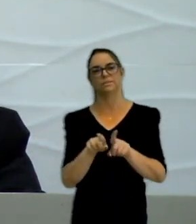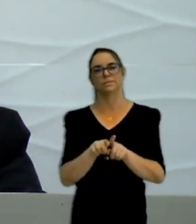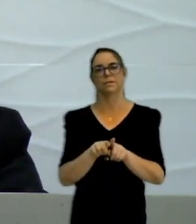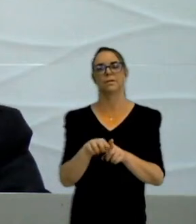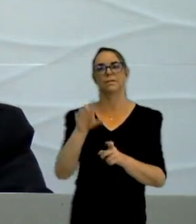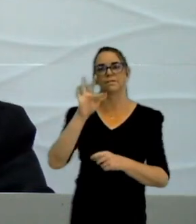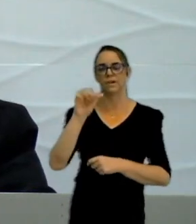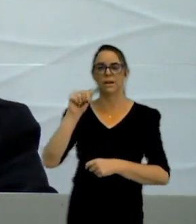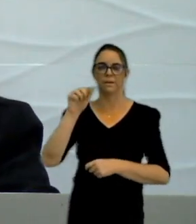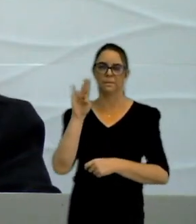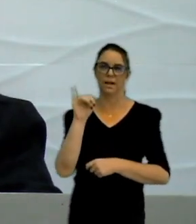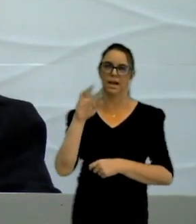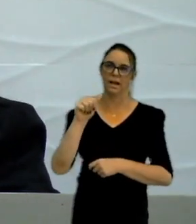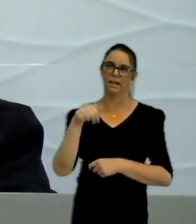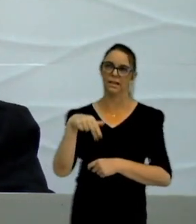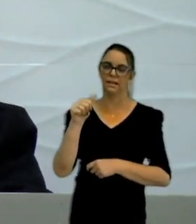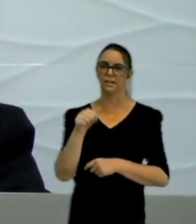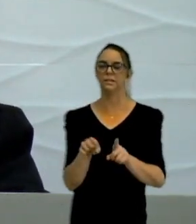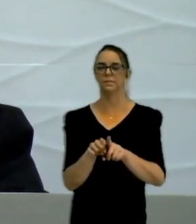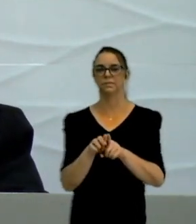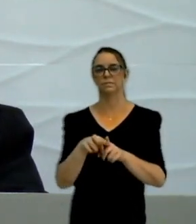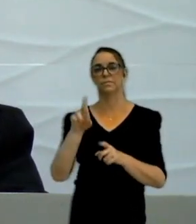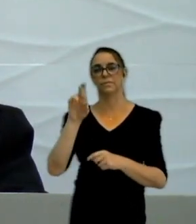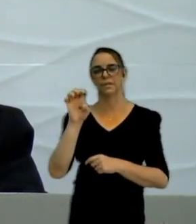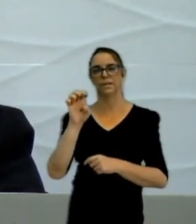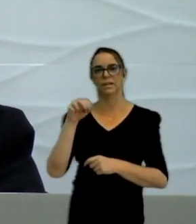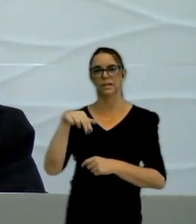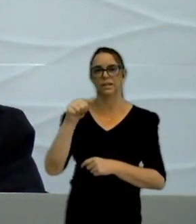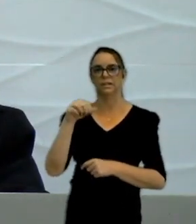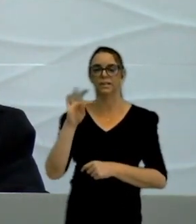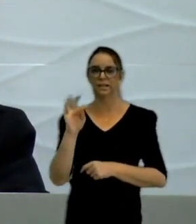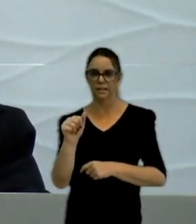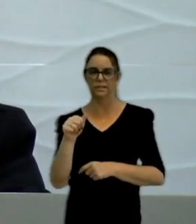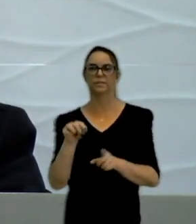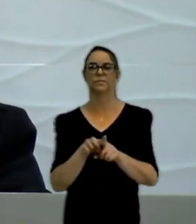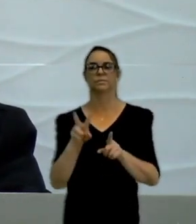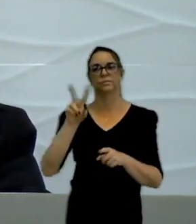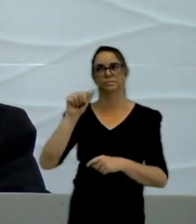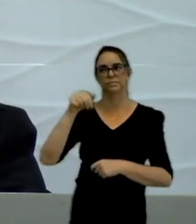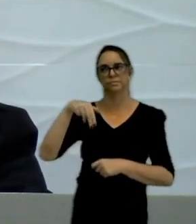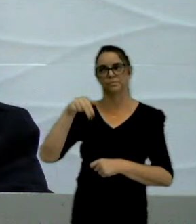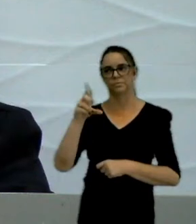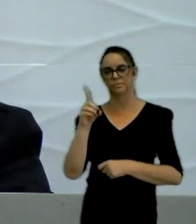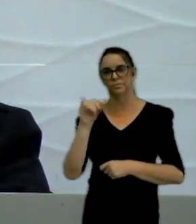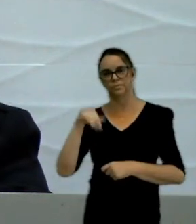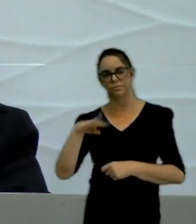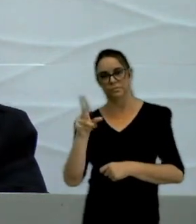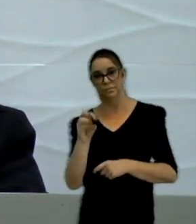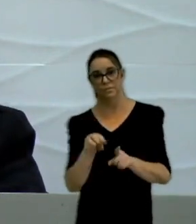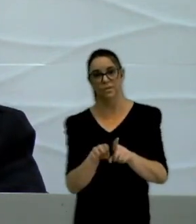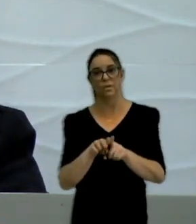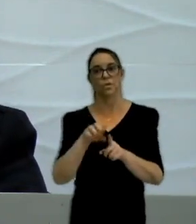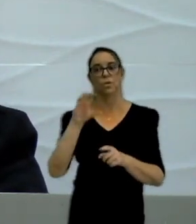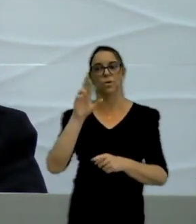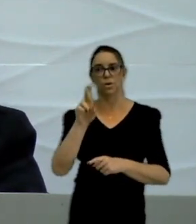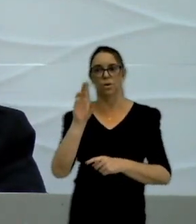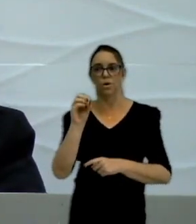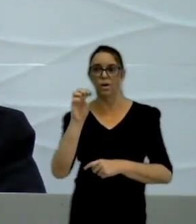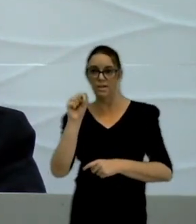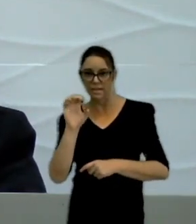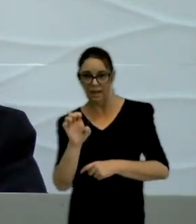Galvão, Renato Almeida, Vandinho Lima, Rose Tavares, conhecida como Rose da